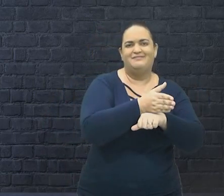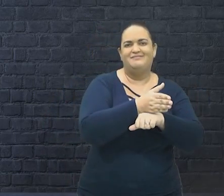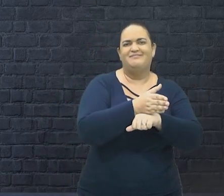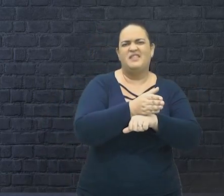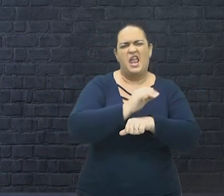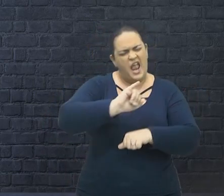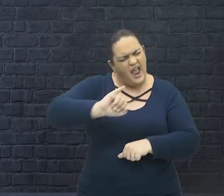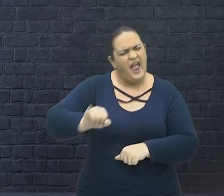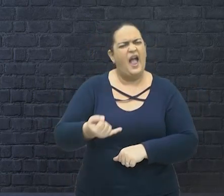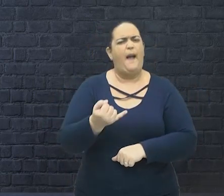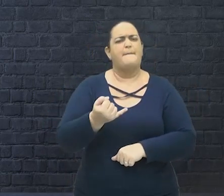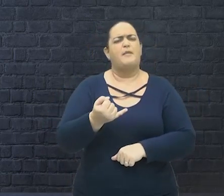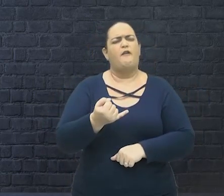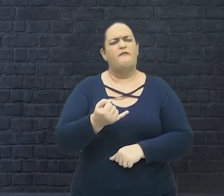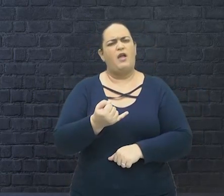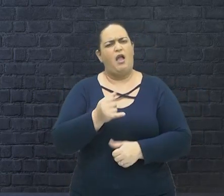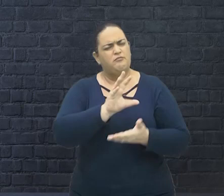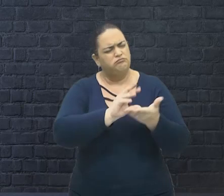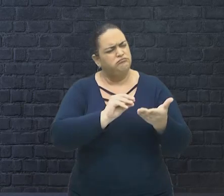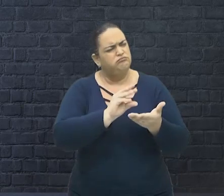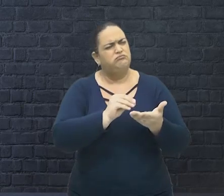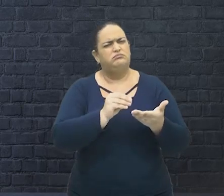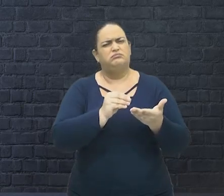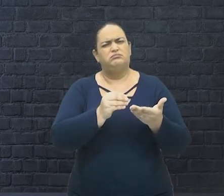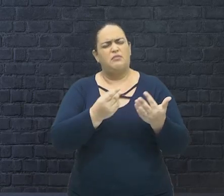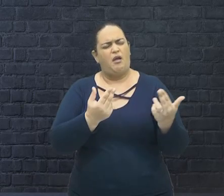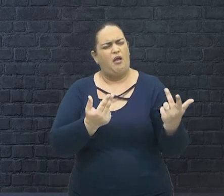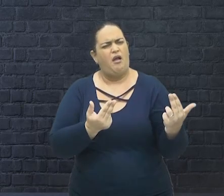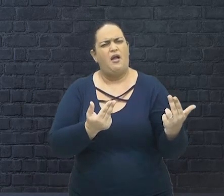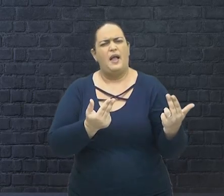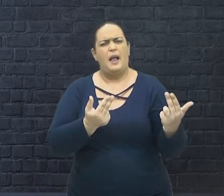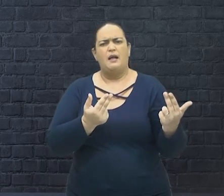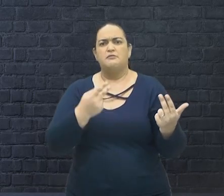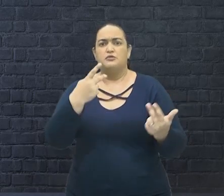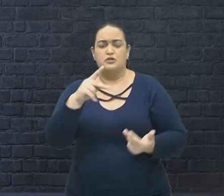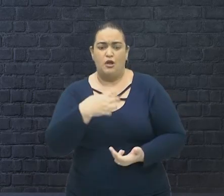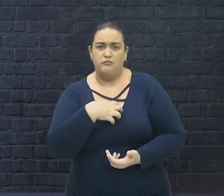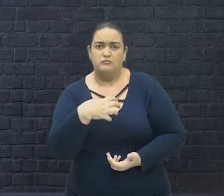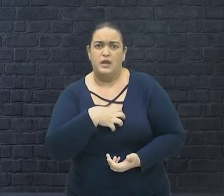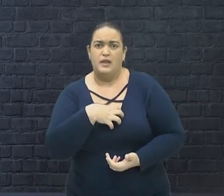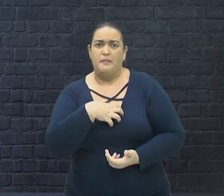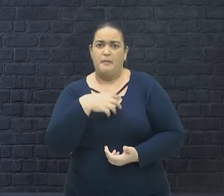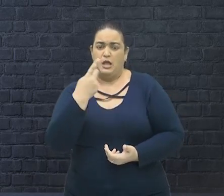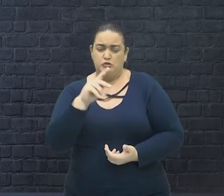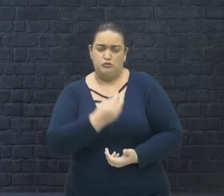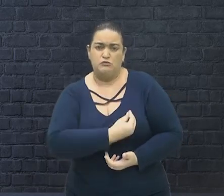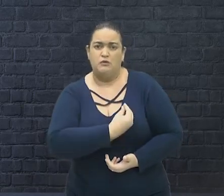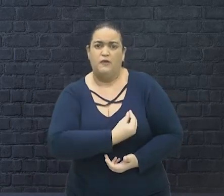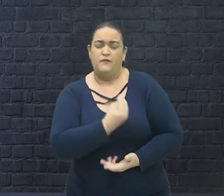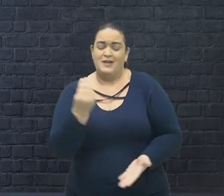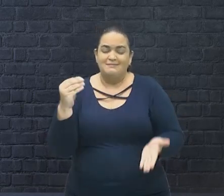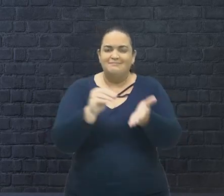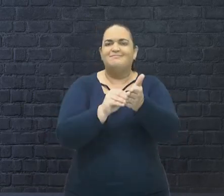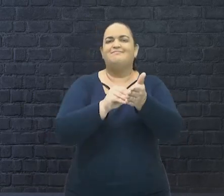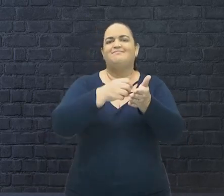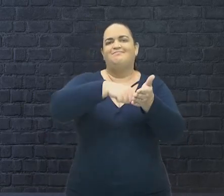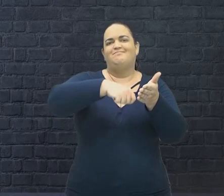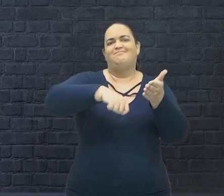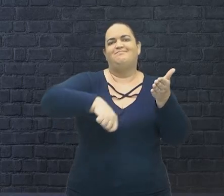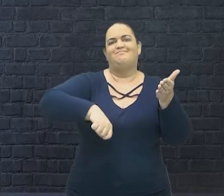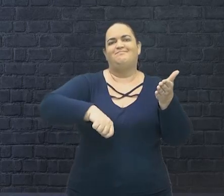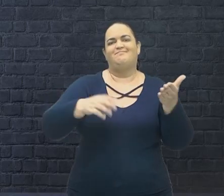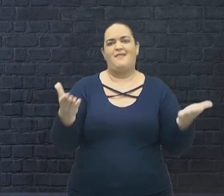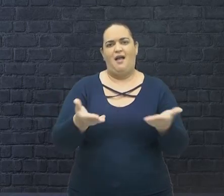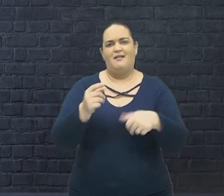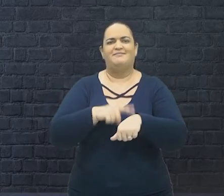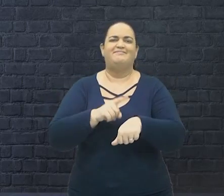se joga, vai escrever, vai colocar, né, esses sentimentos, tudo que te